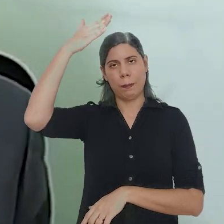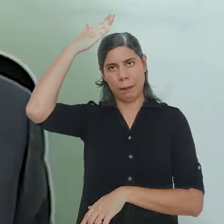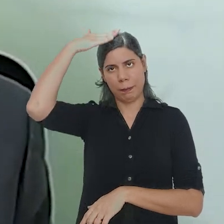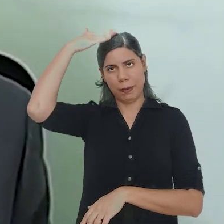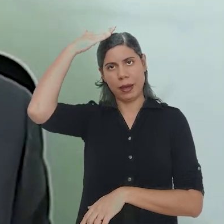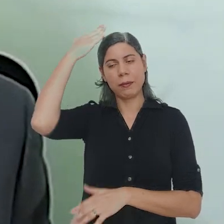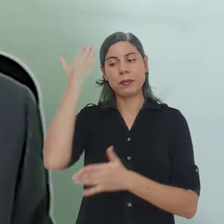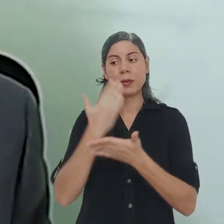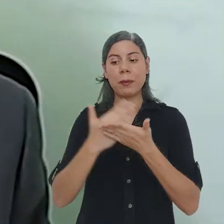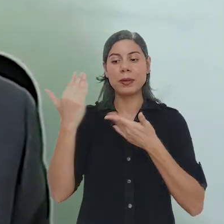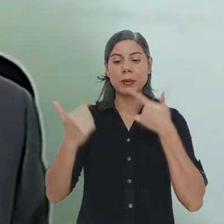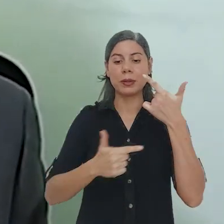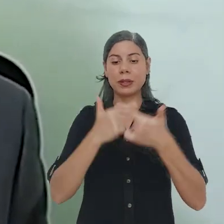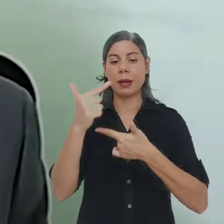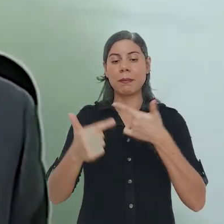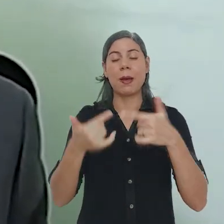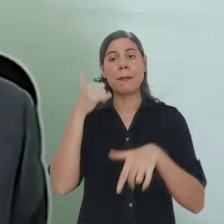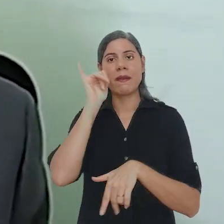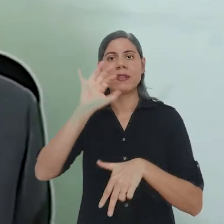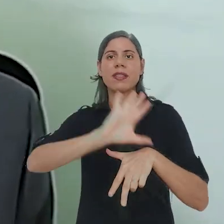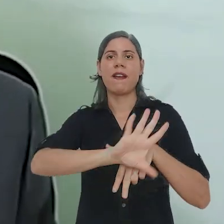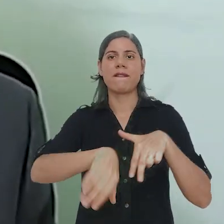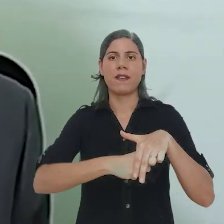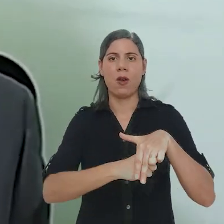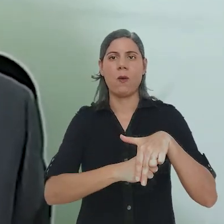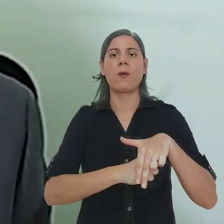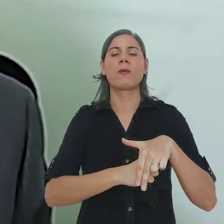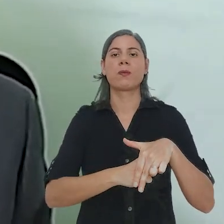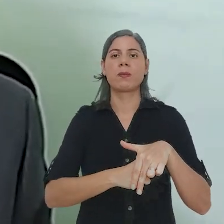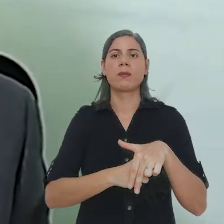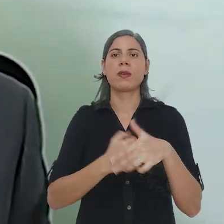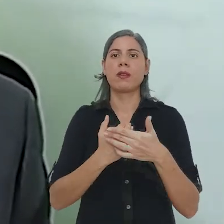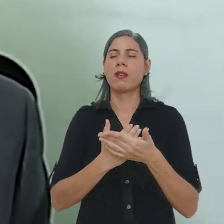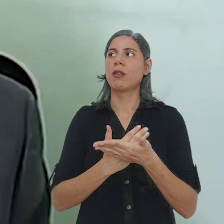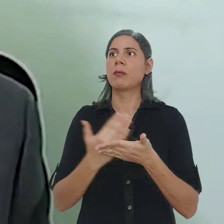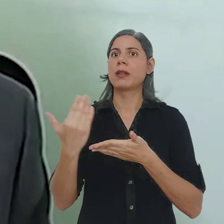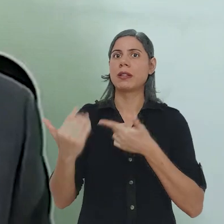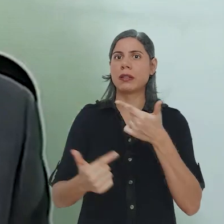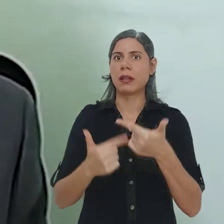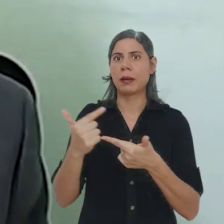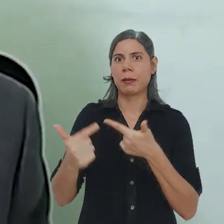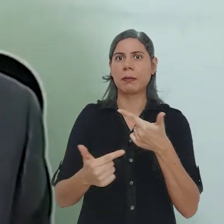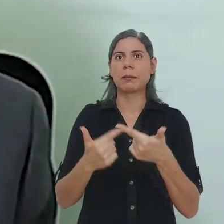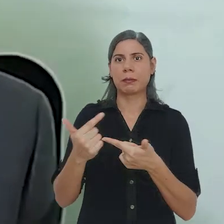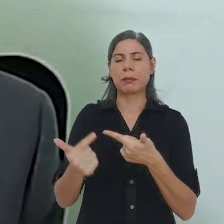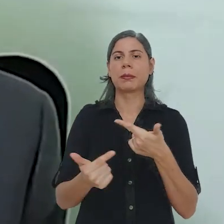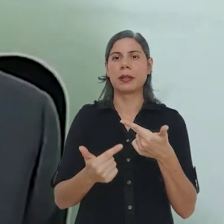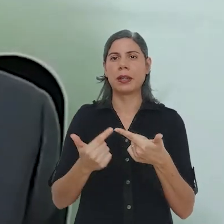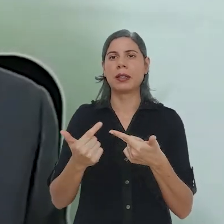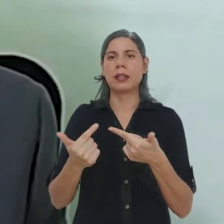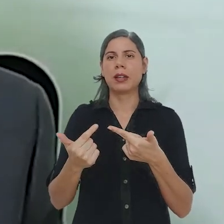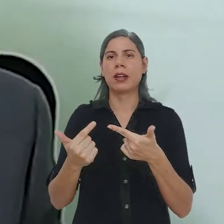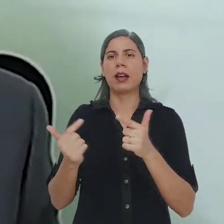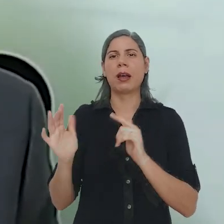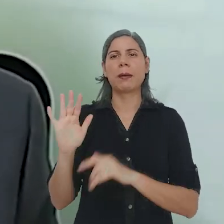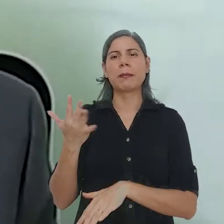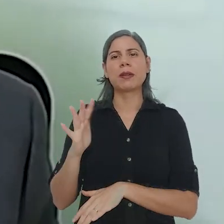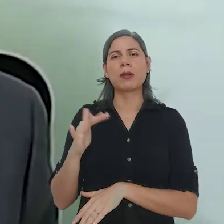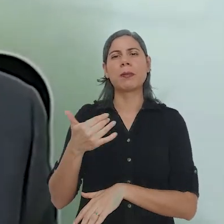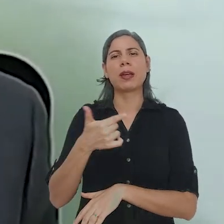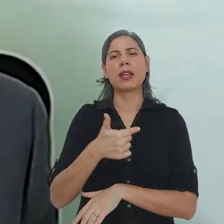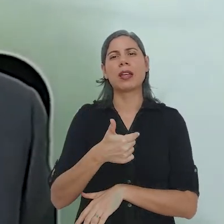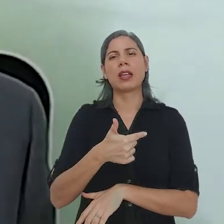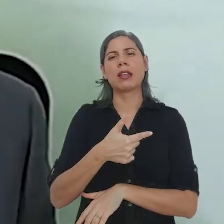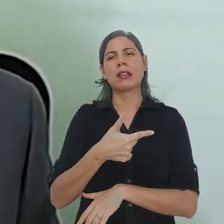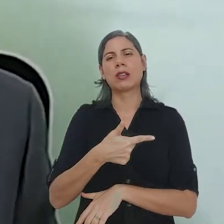mais como uma questão de combate às fraudes, porque na época que eu comecei, vamos dizer assim, a atuar, isso foi no meados